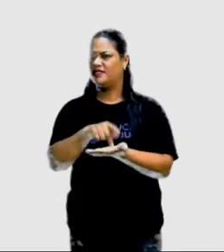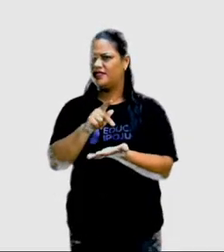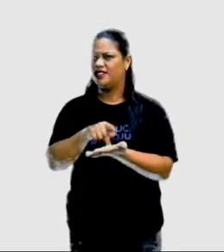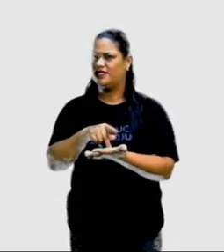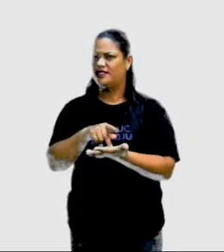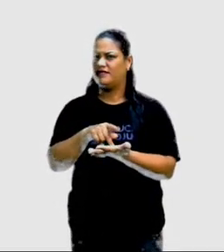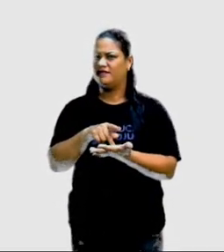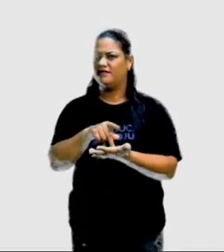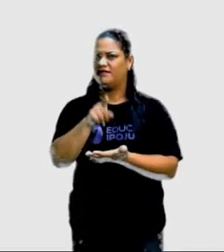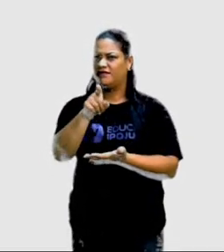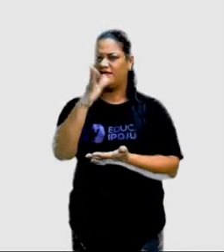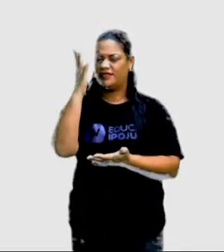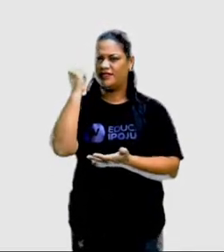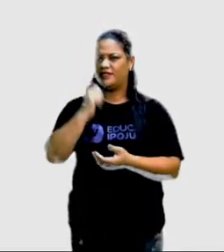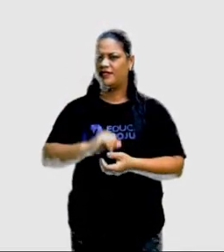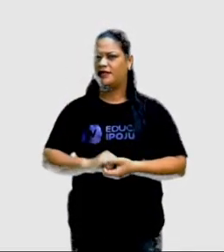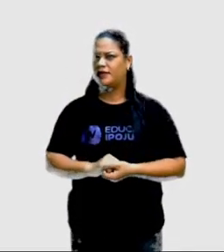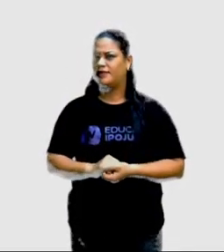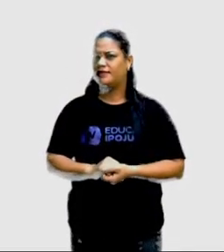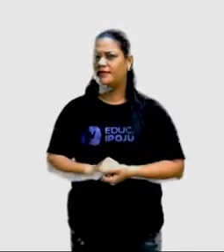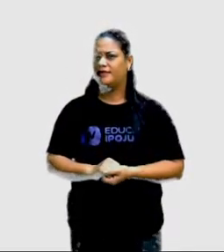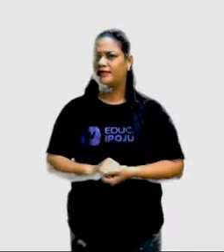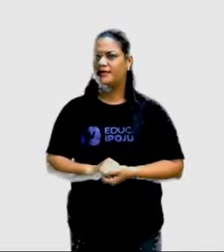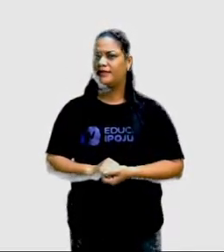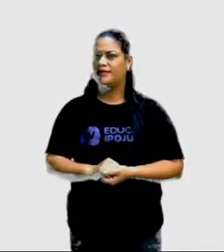13? Você confirma para mim?